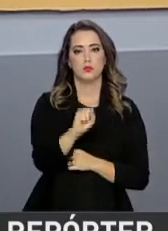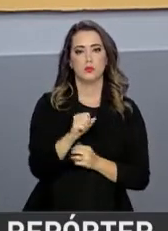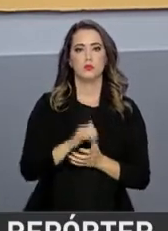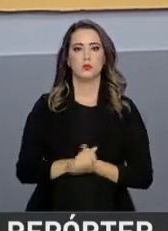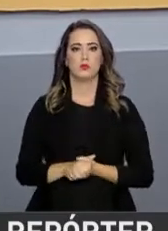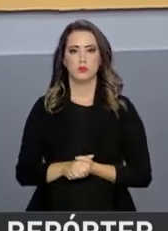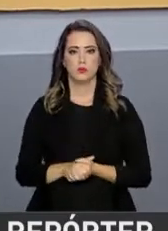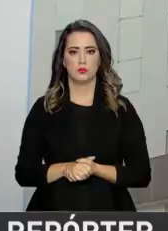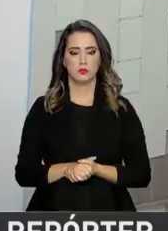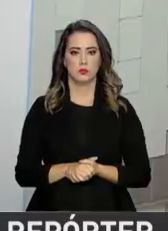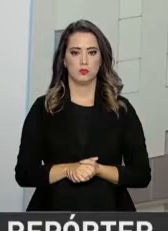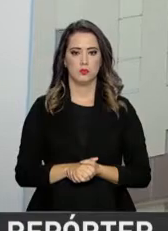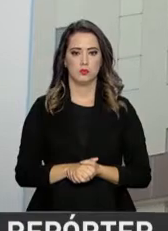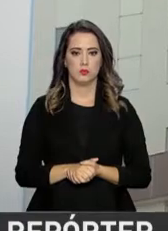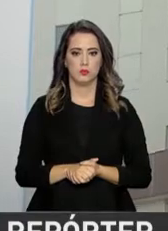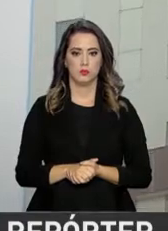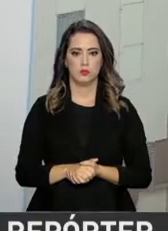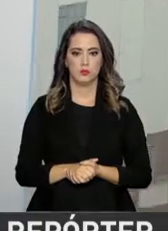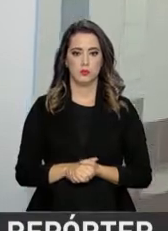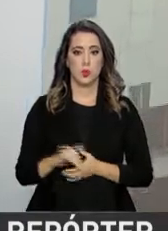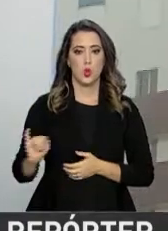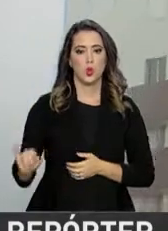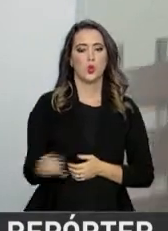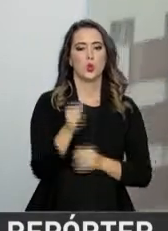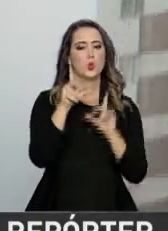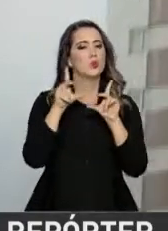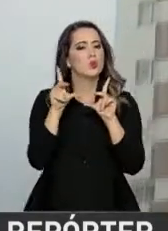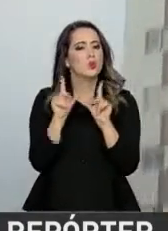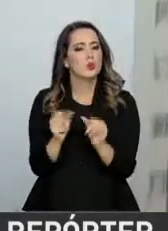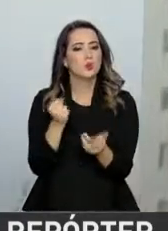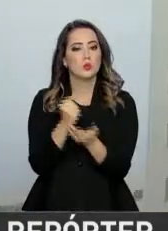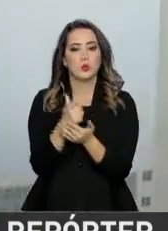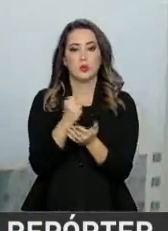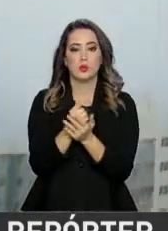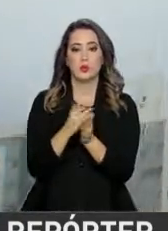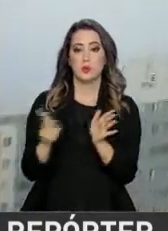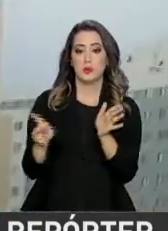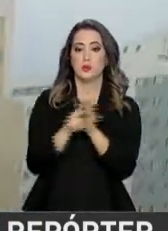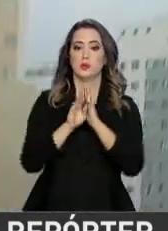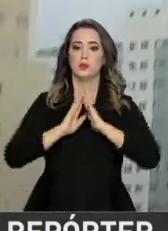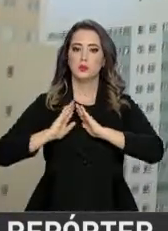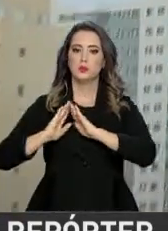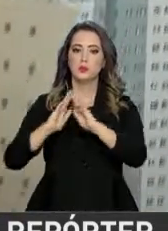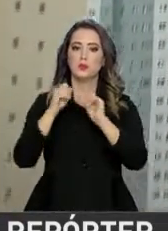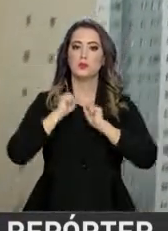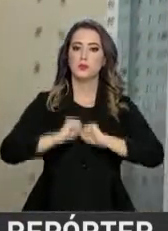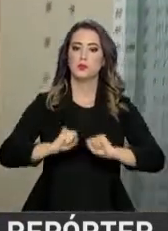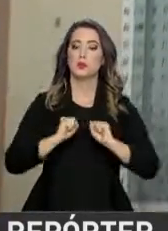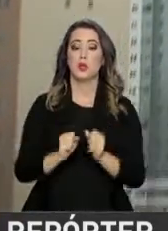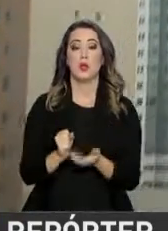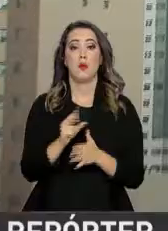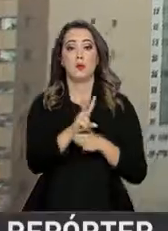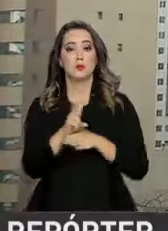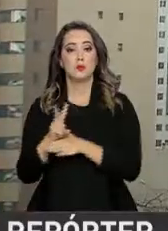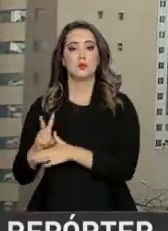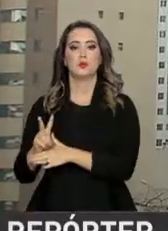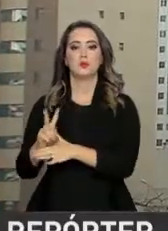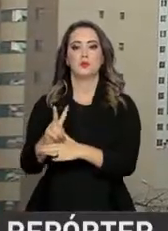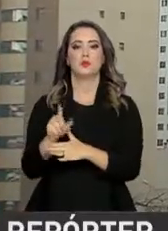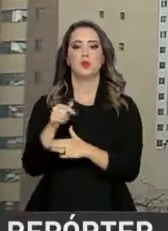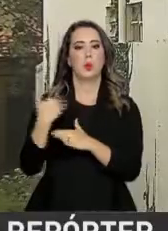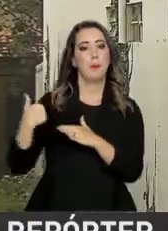2018 juros mais baixos na compra da casa própria ea possibilidade que pegar um financiamento